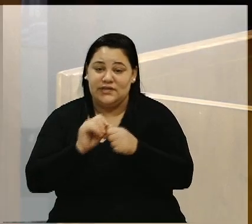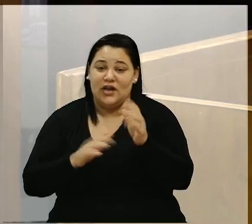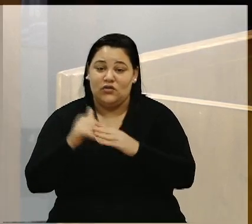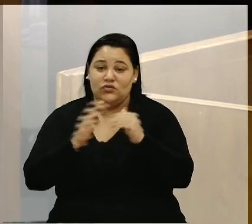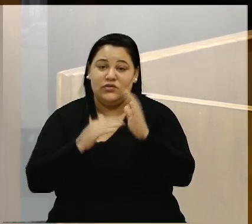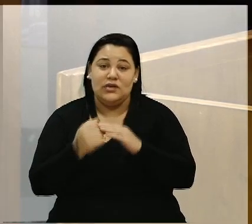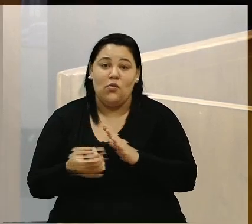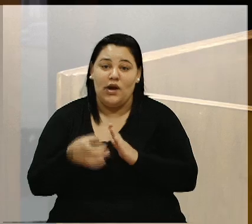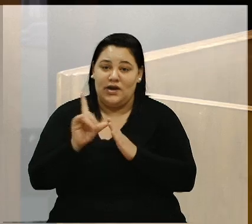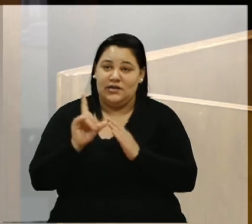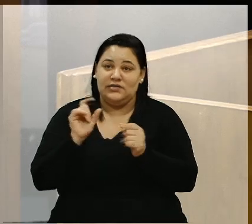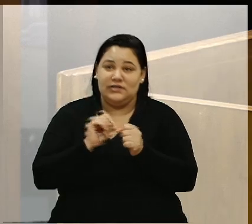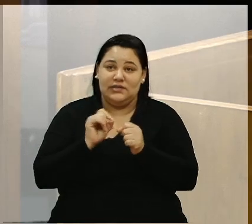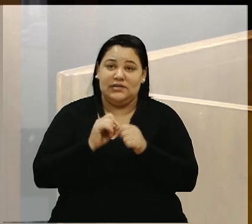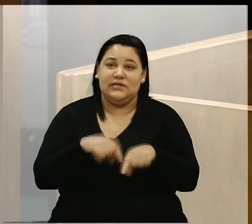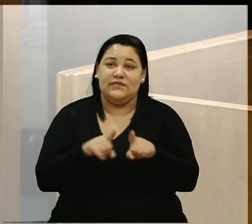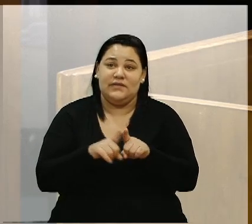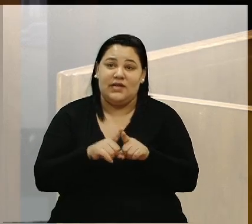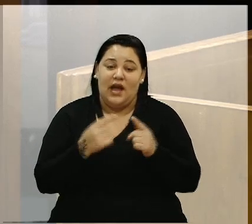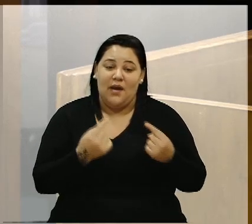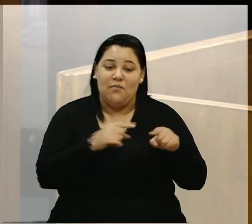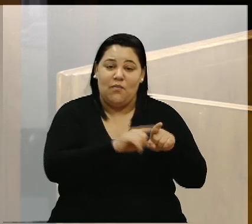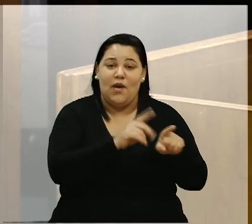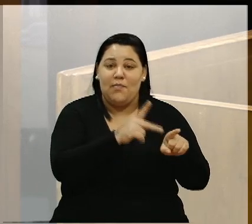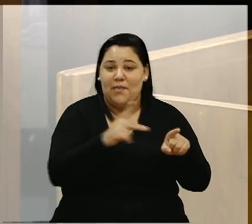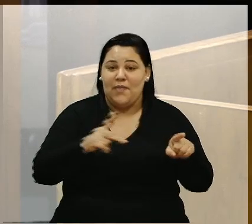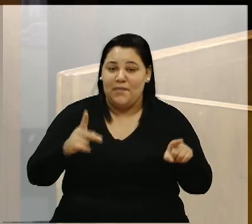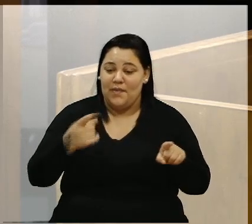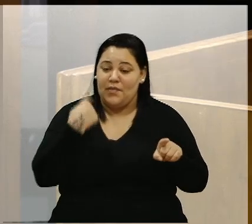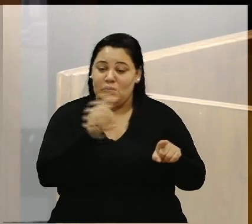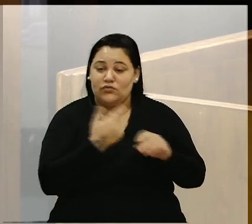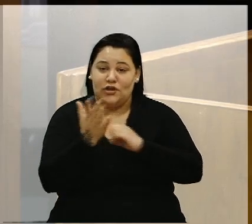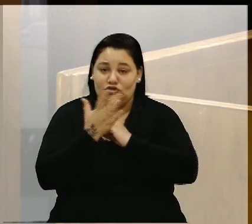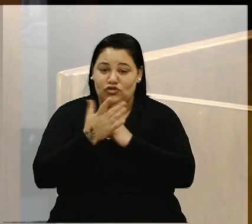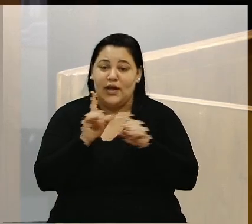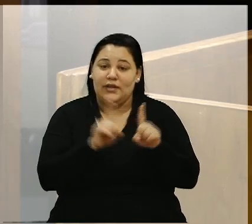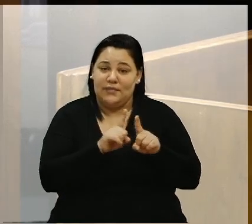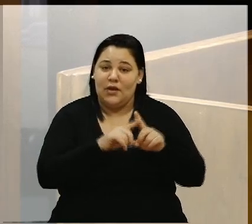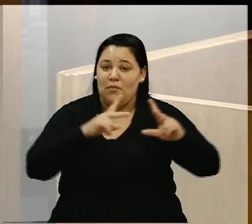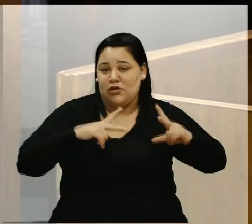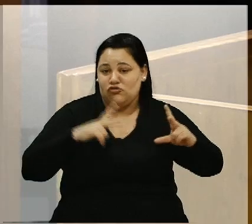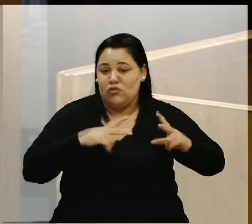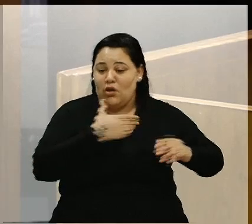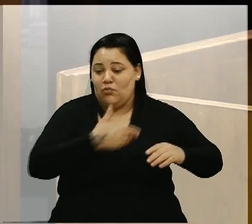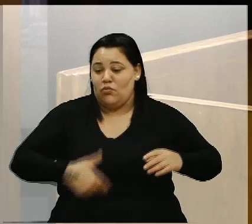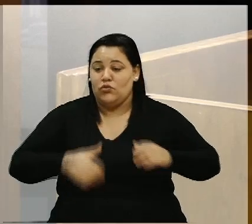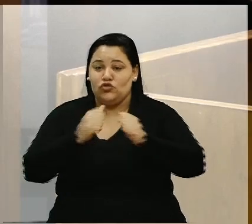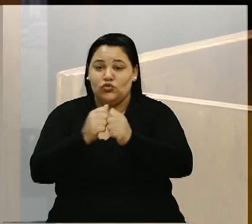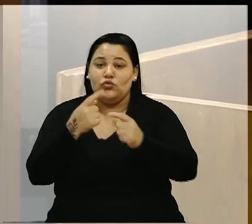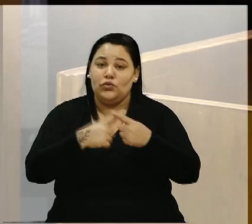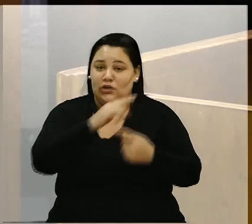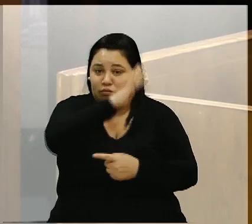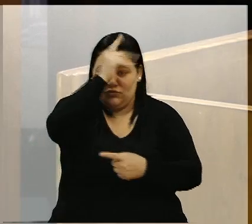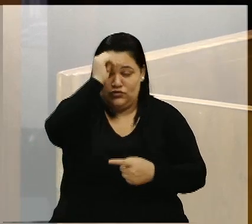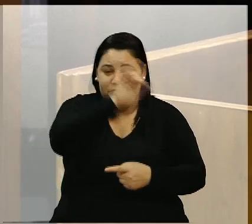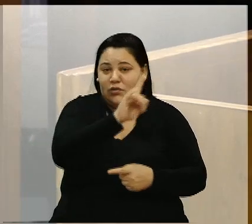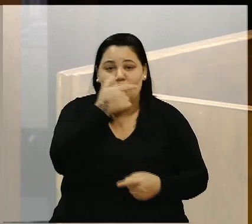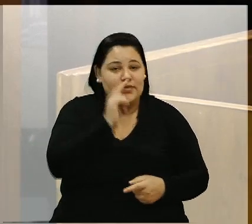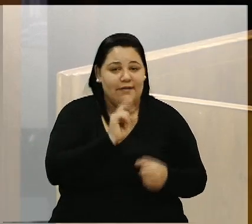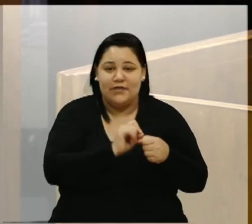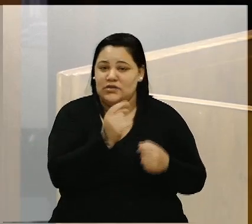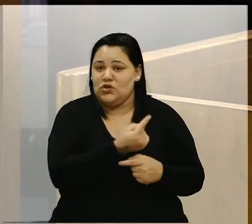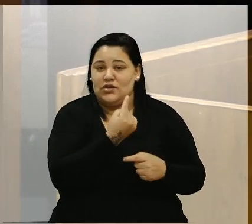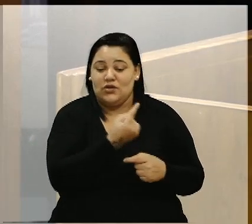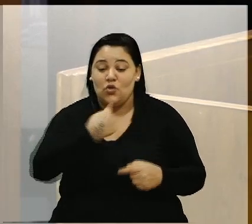construção e também a parceria pública-privada para nos ajudar a construir, porque o município não vai ter condições e nem perna para fazer tudo, nós